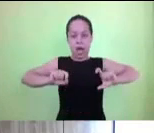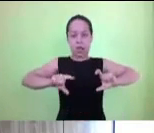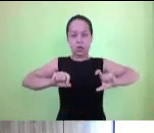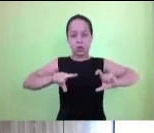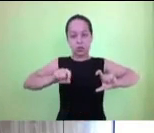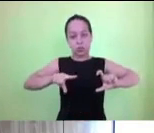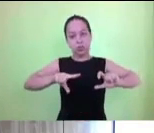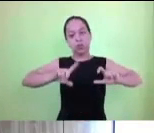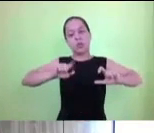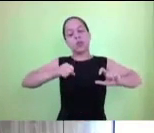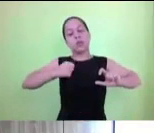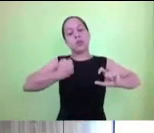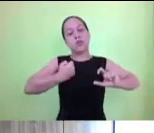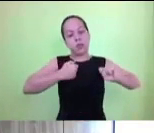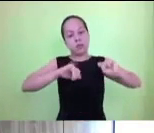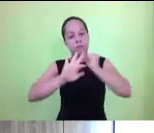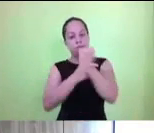Utilizada.